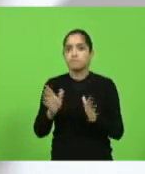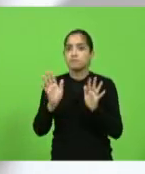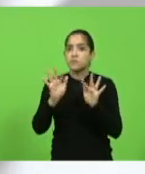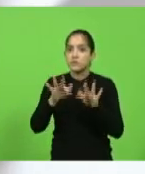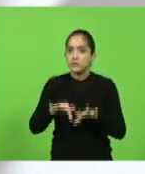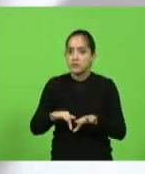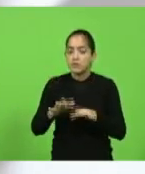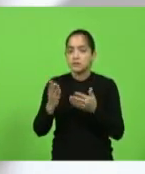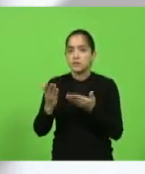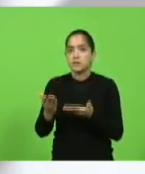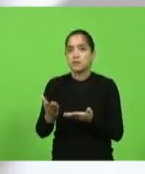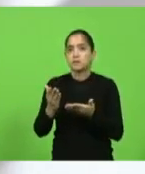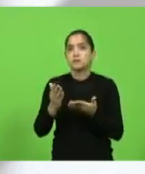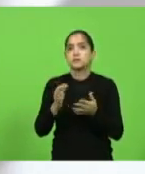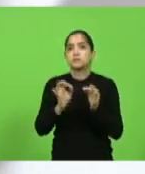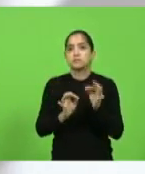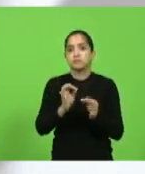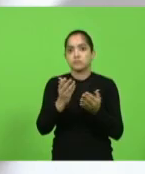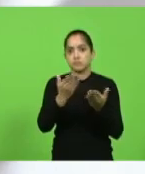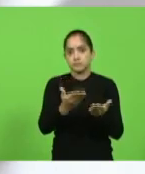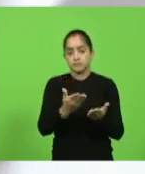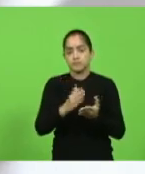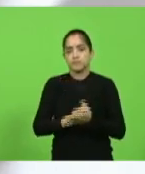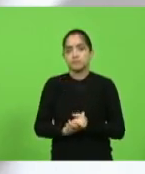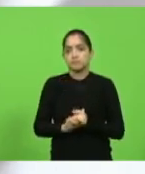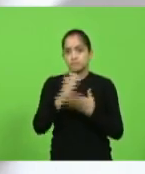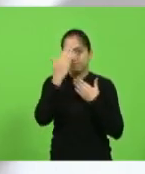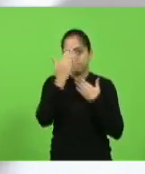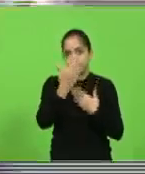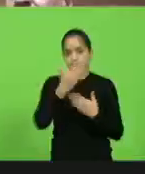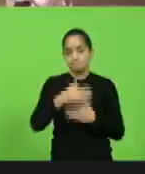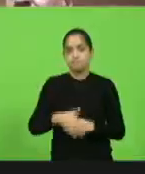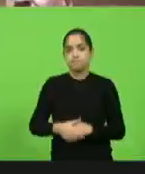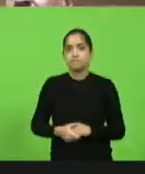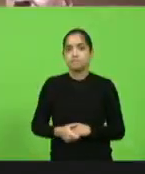Devolvo-lhe a palavra. Muito obrigado. Muito obrigado. Eu quero...